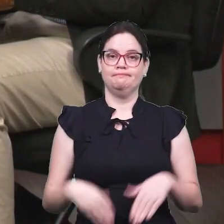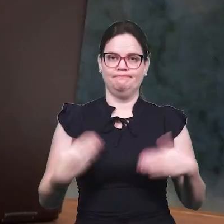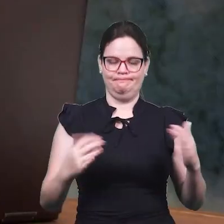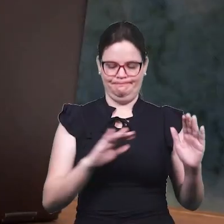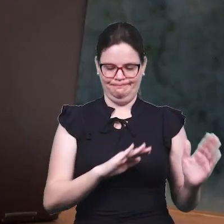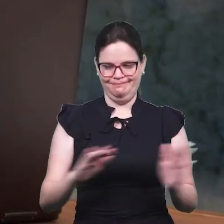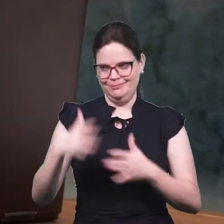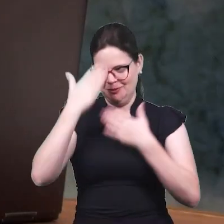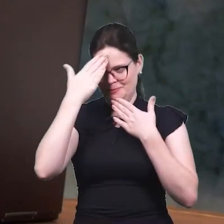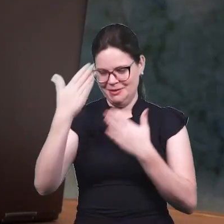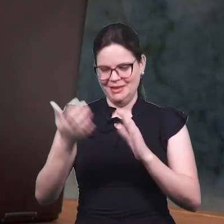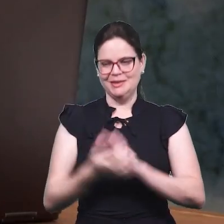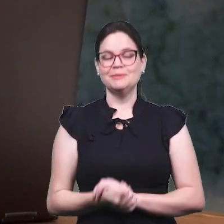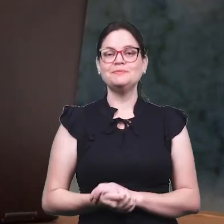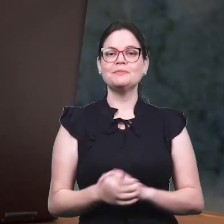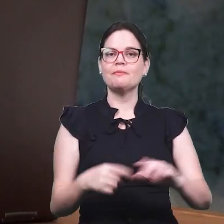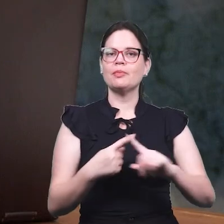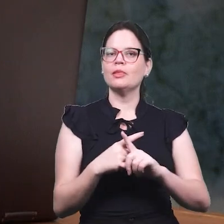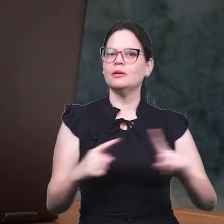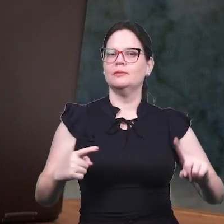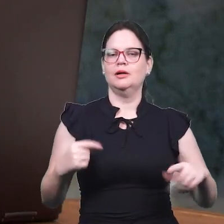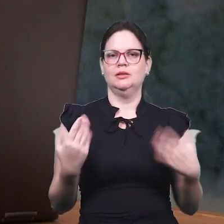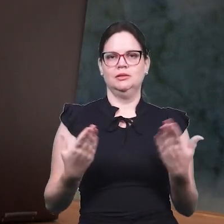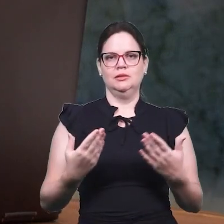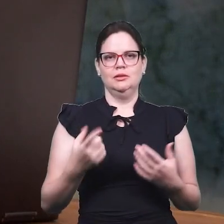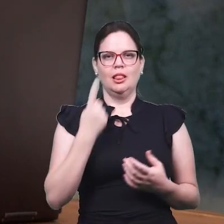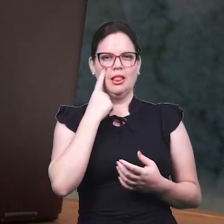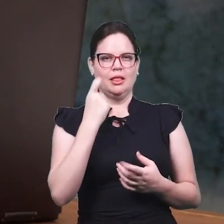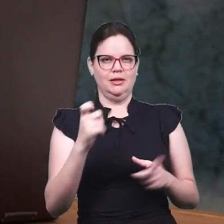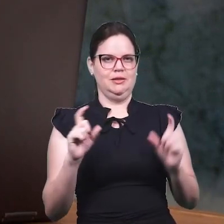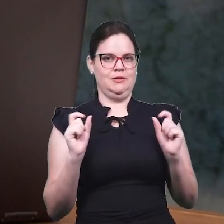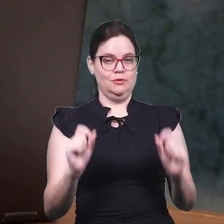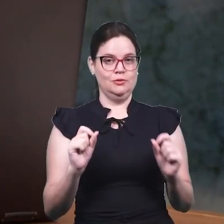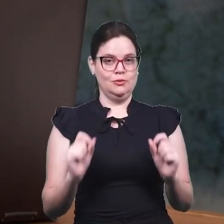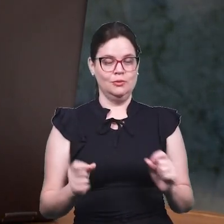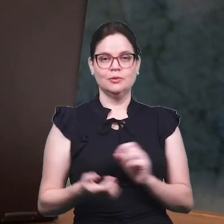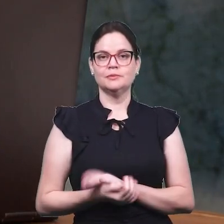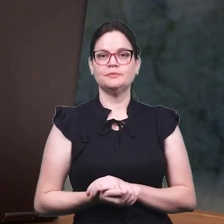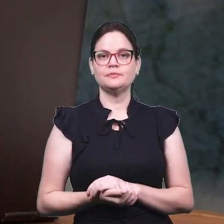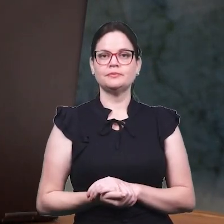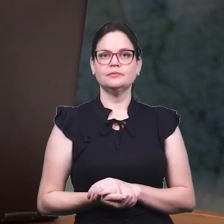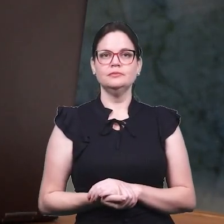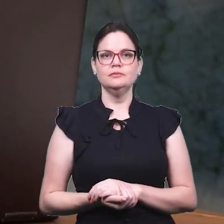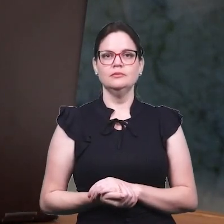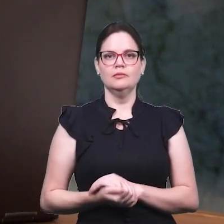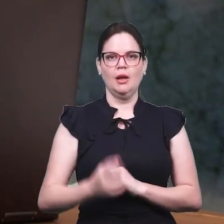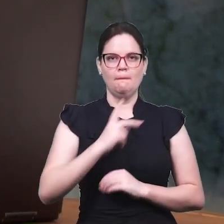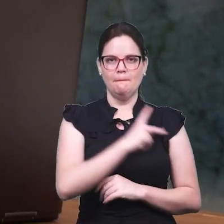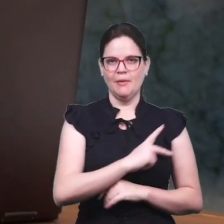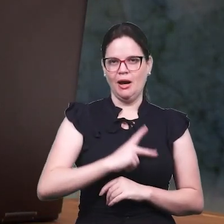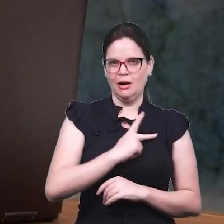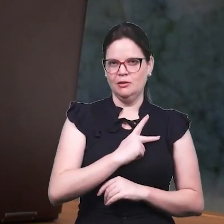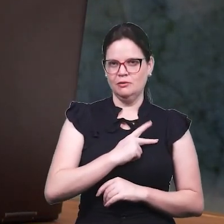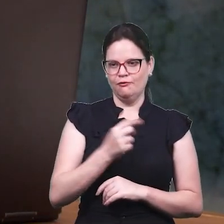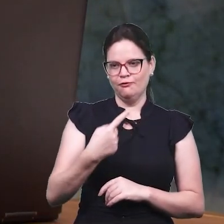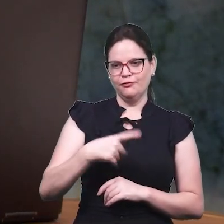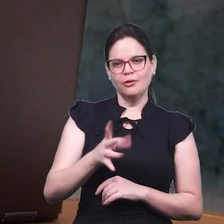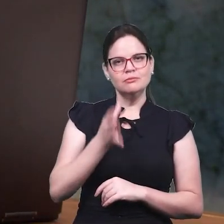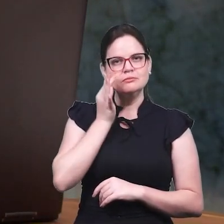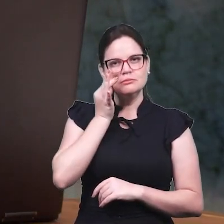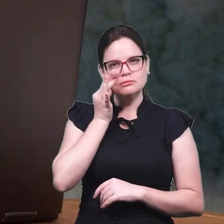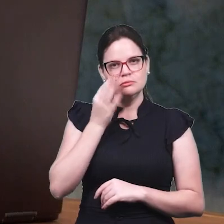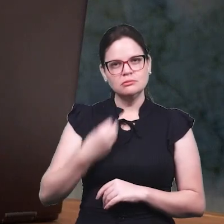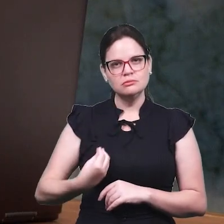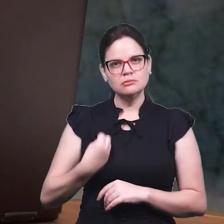Paulo, interessante a forma como ele escreve. Como já dito aqui, ele nunca tinha ido a Roma.